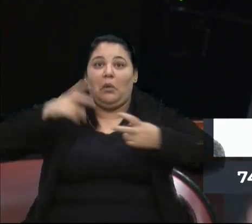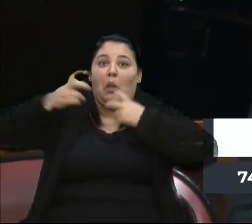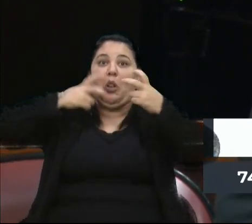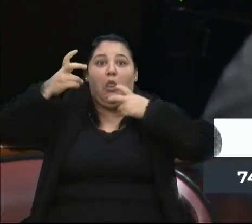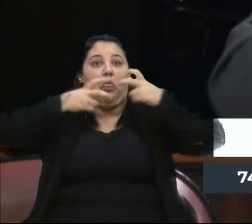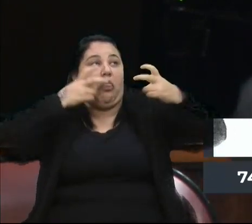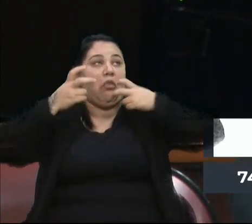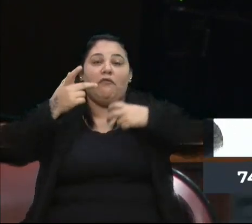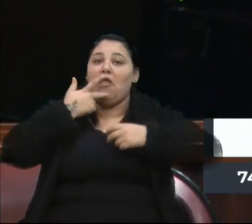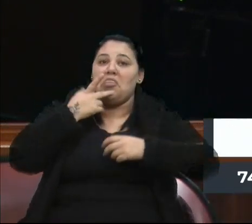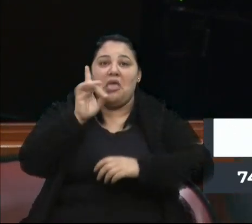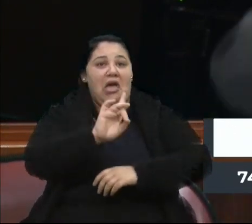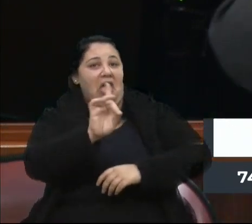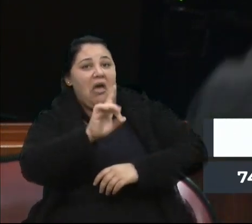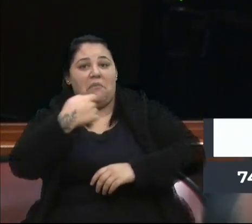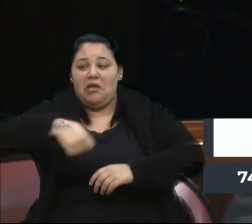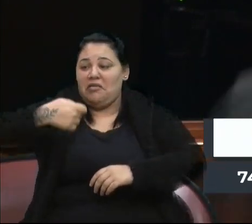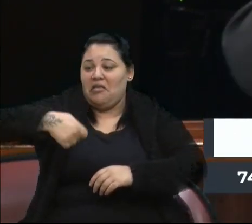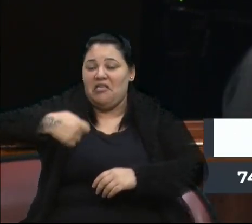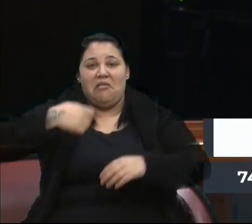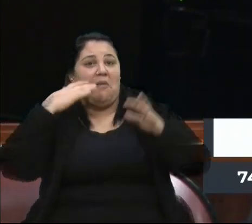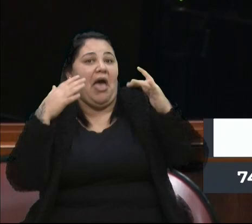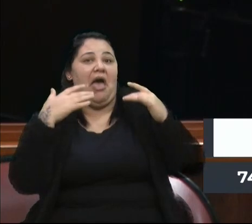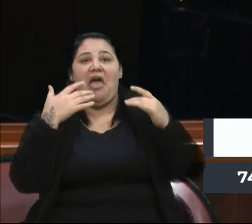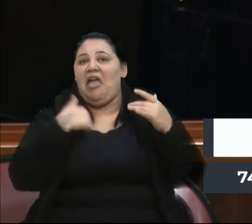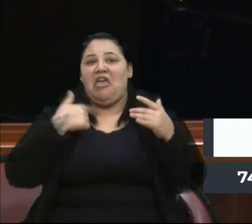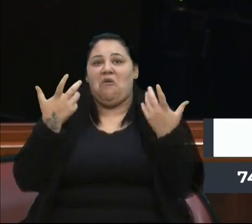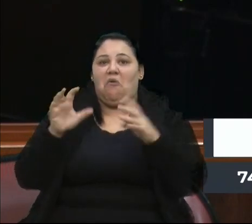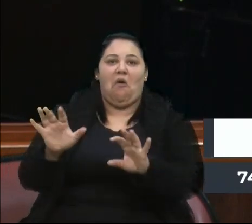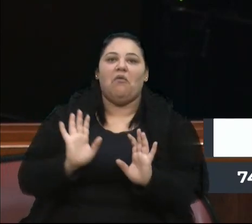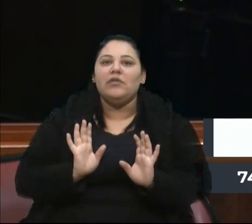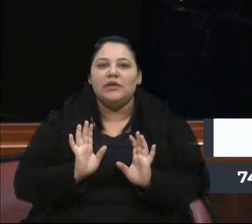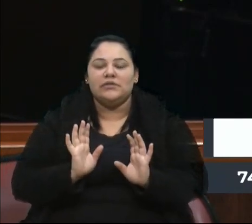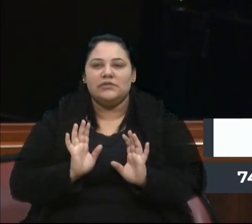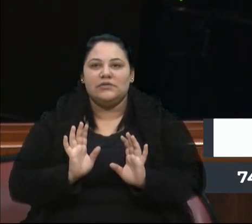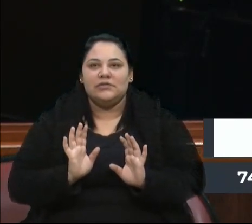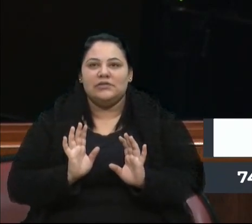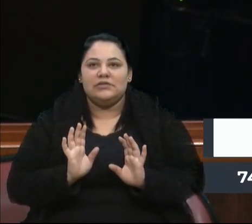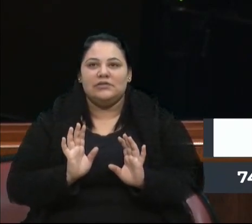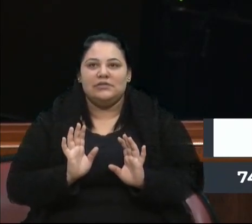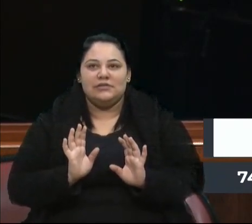que não precisava, imagina, eu sou contra.